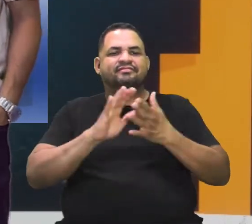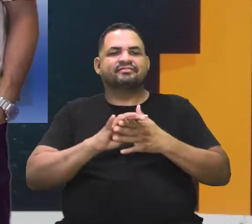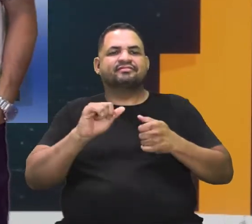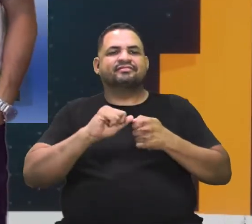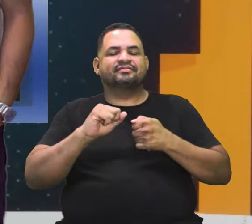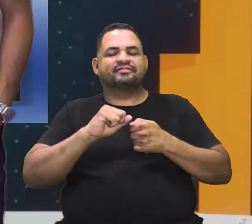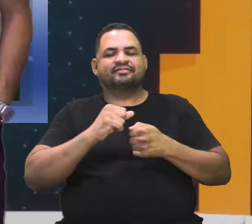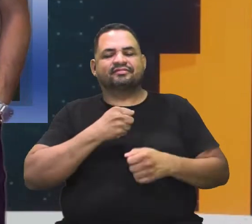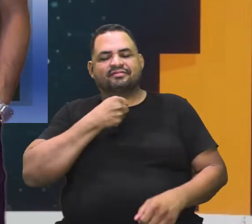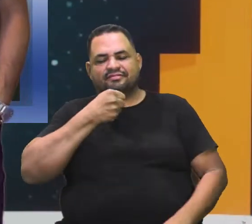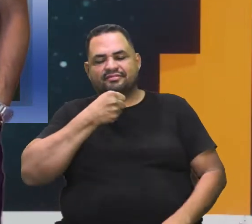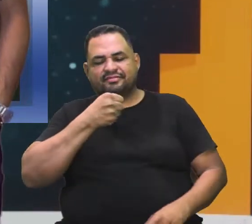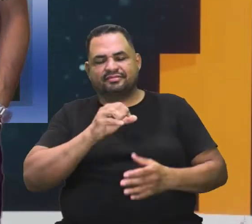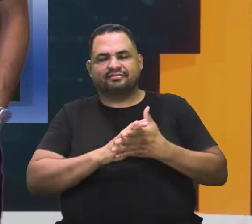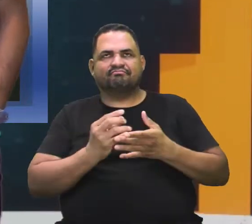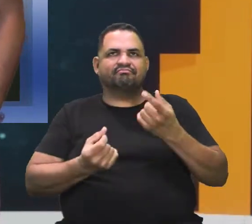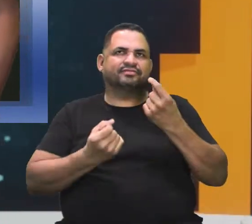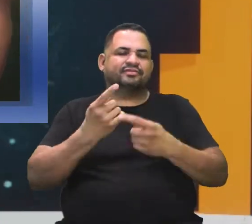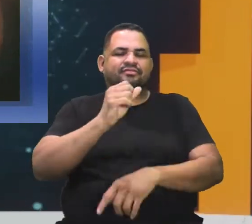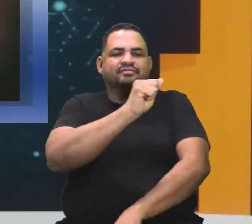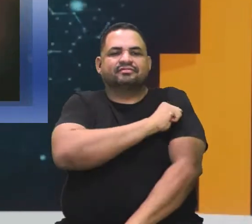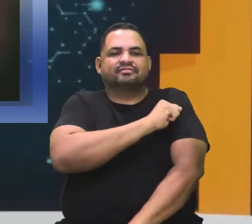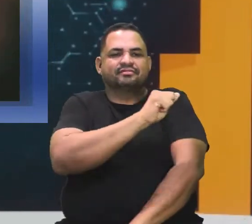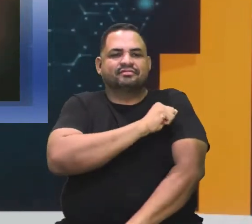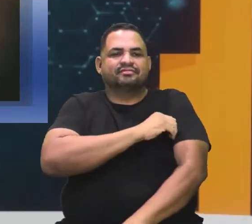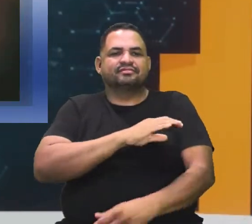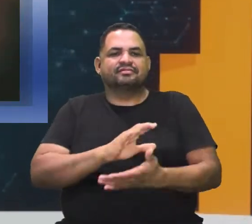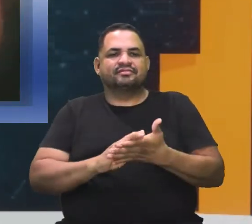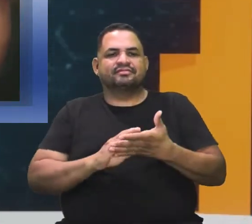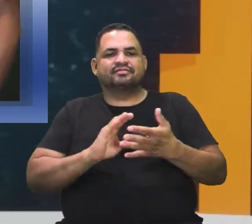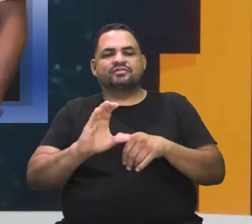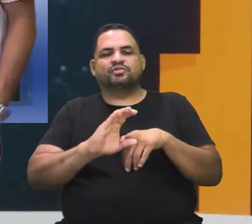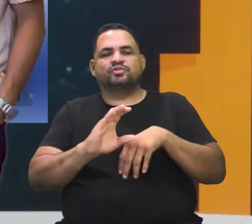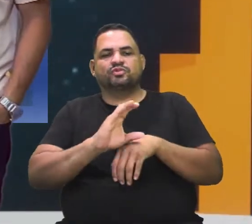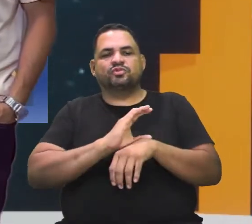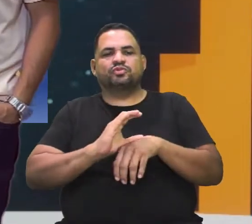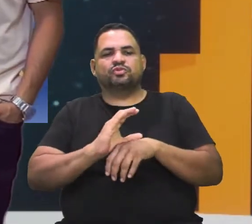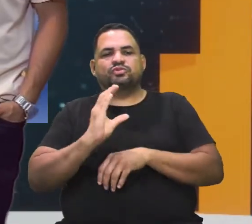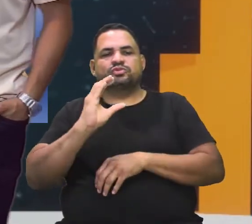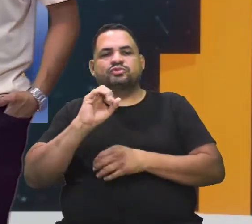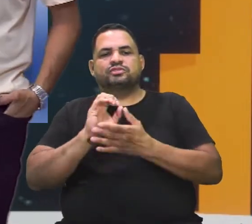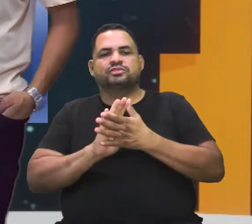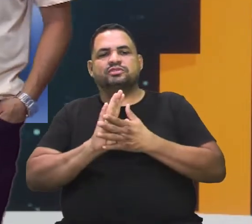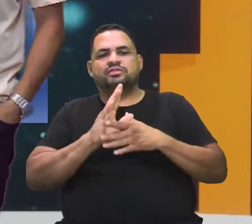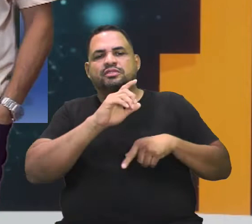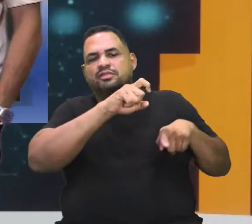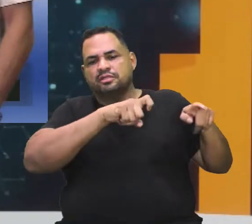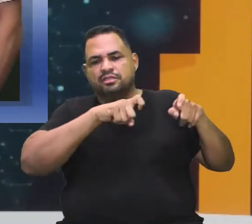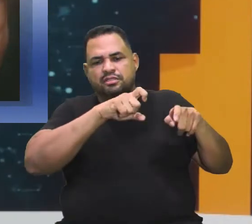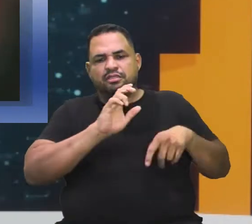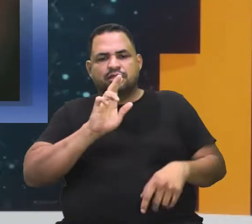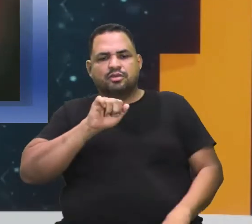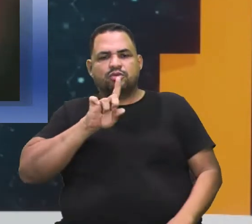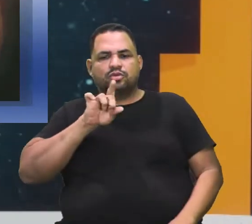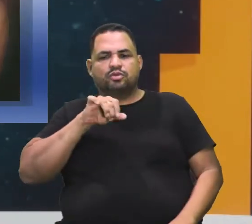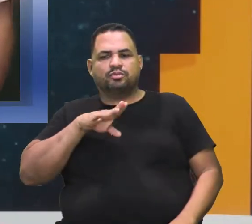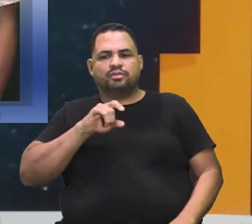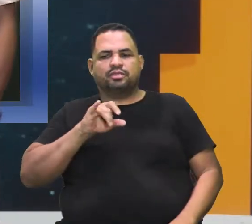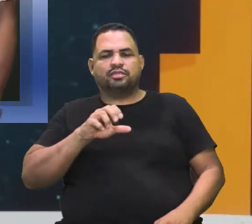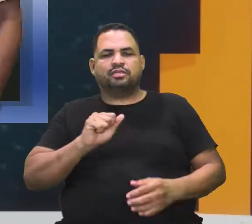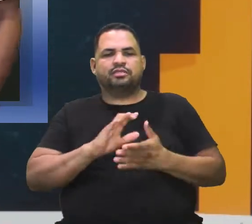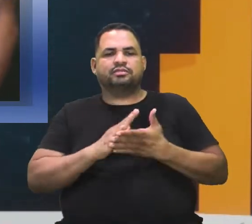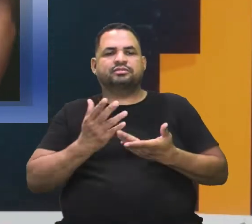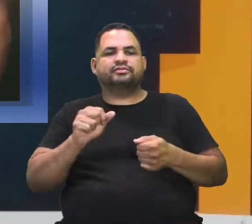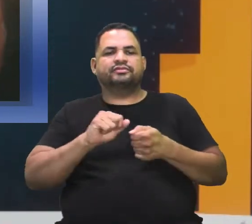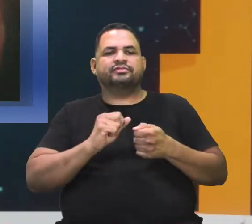uma entrevista com alguns alunos lá, os alunos do curso de agronomia, e aí a gente fez um vídeo com essa entrevista